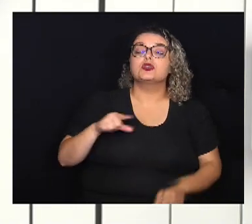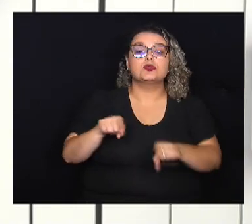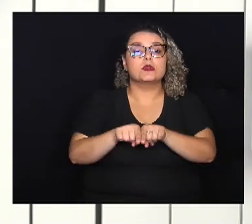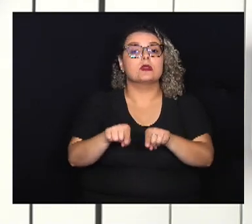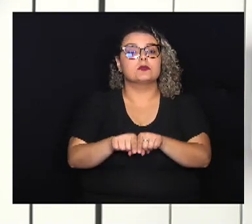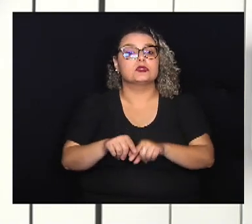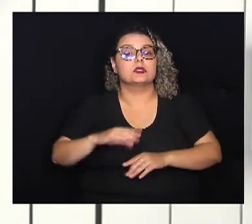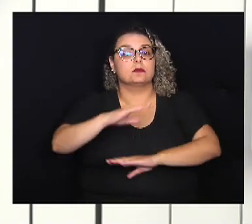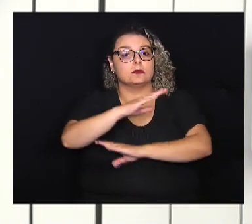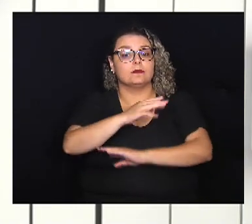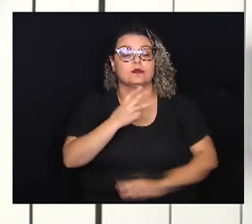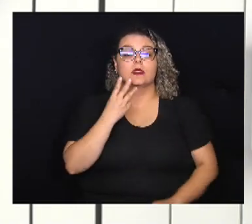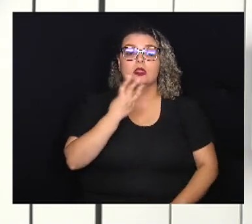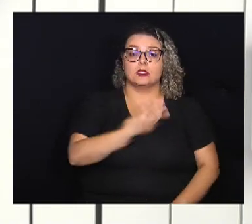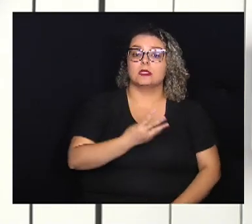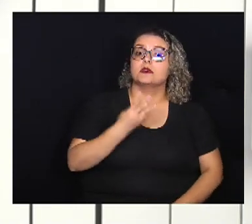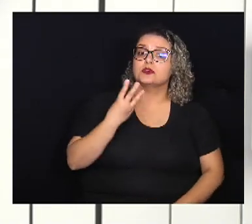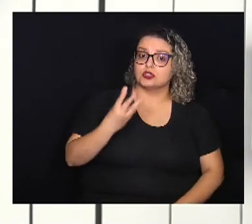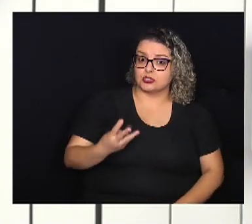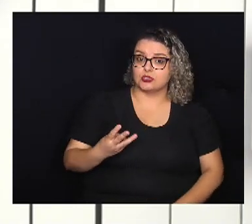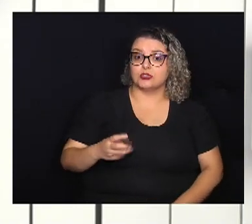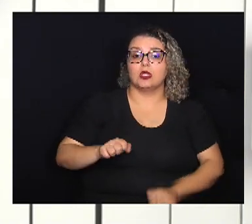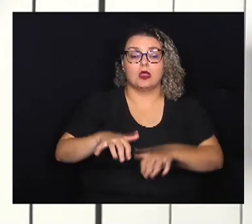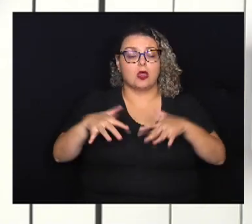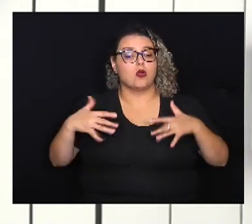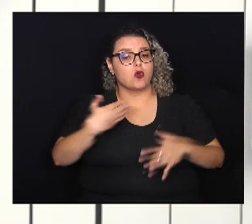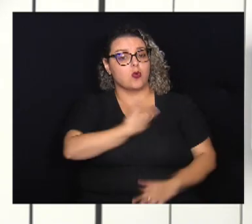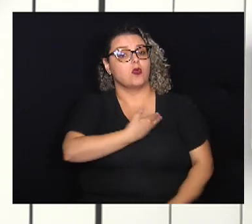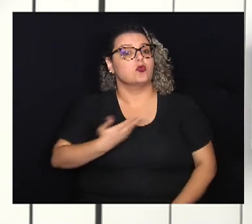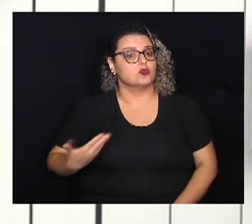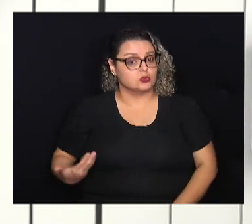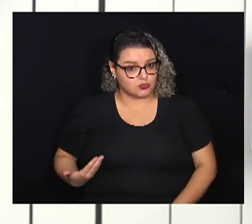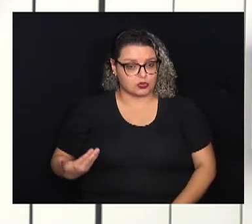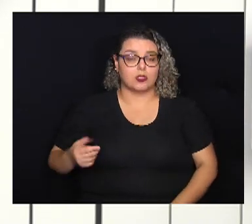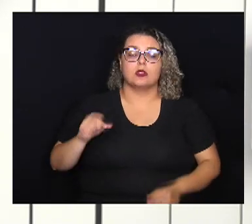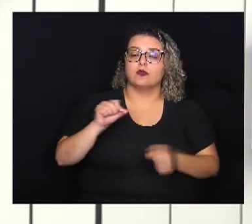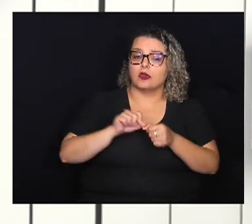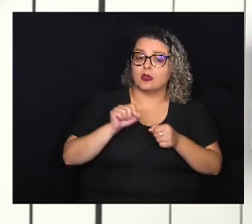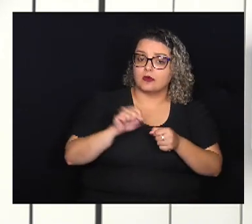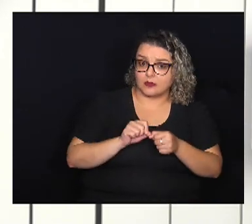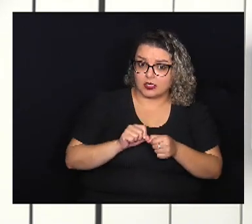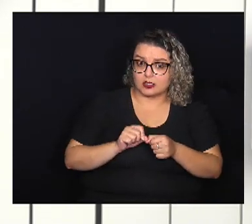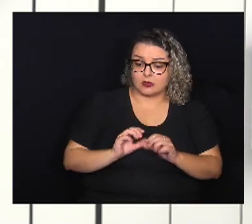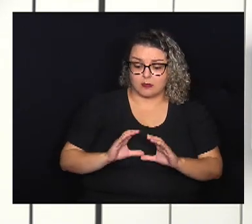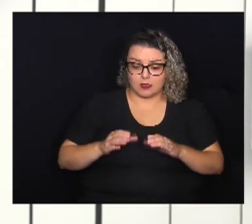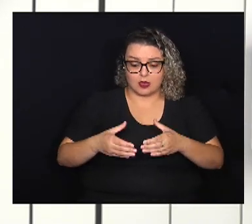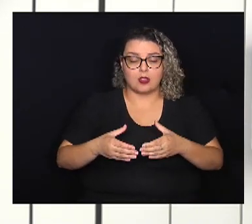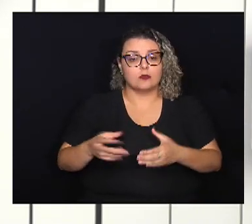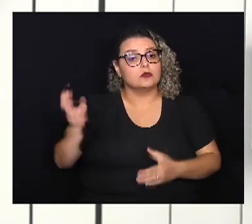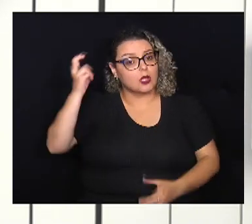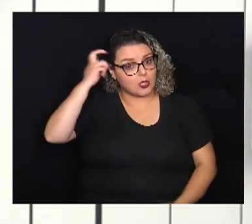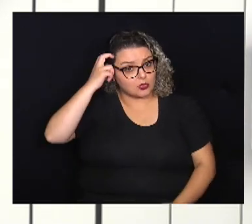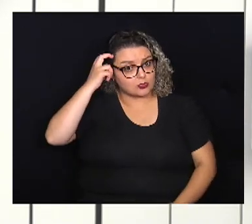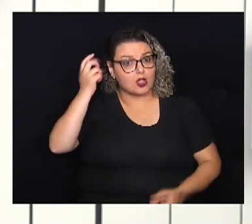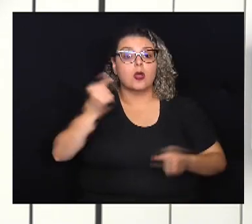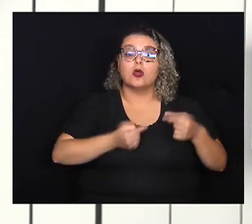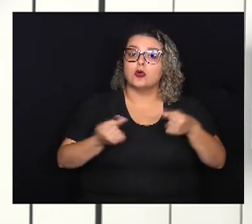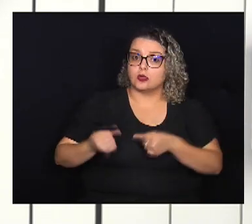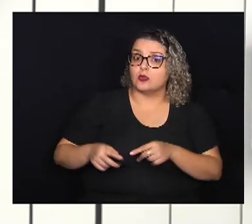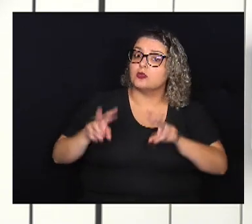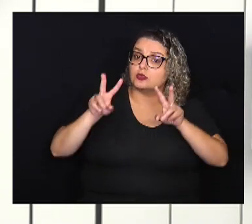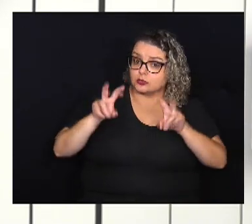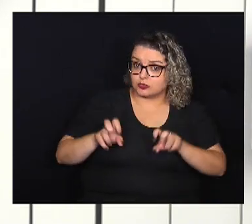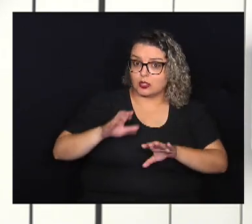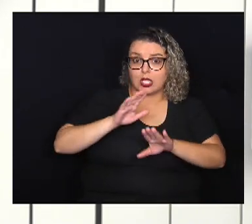Câmara a 33ª audiência pública que foi realizada pela comissão de cultura o debate foi sobre